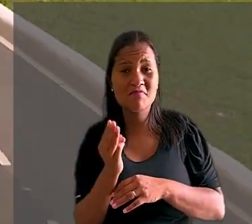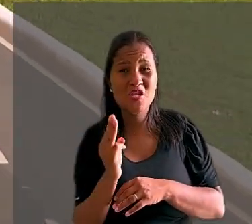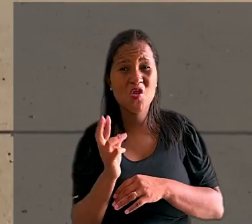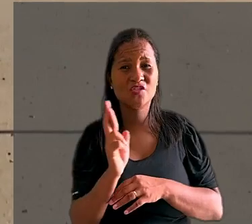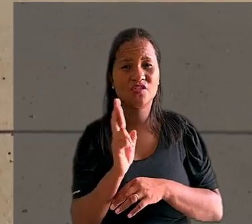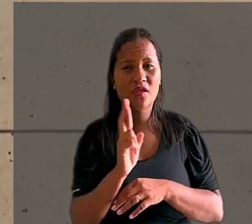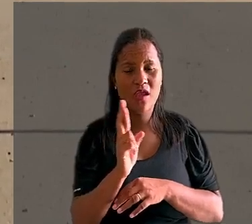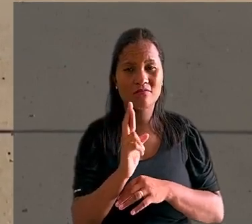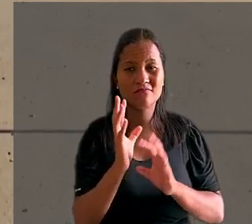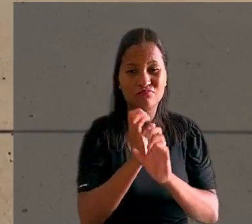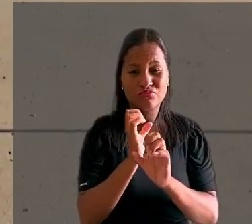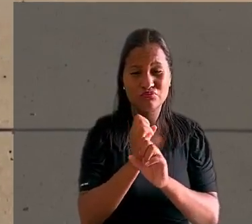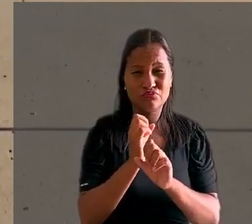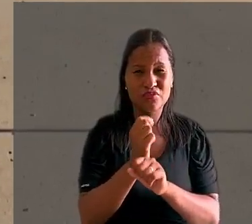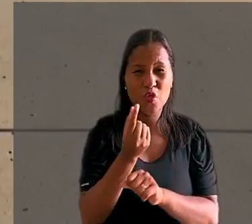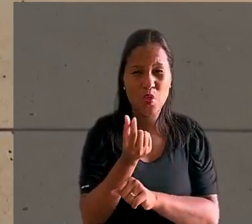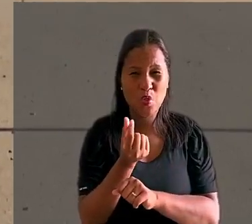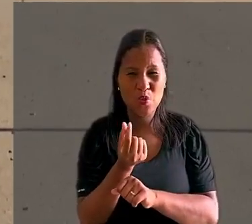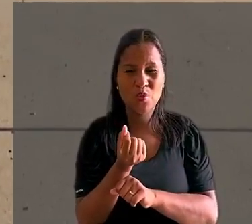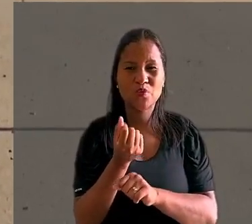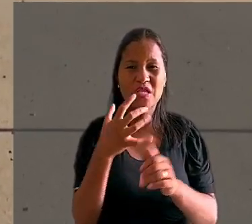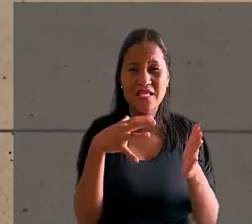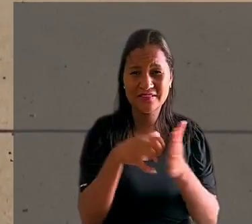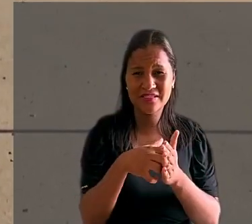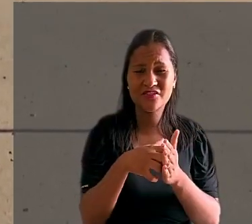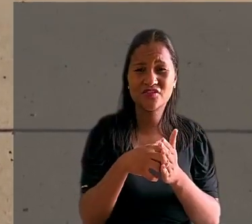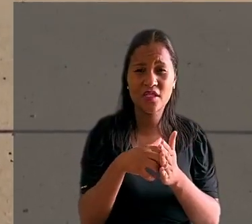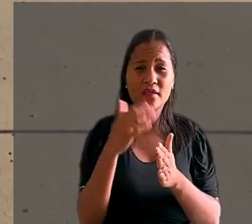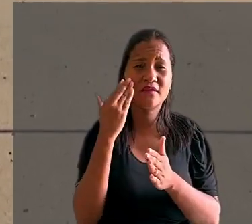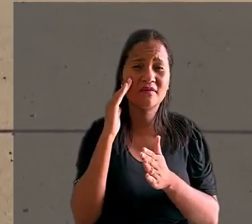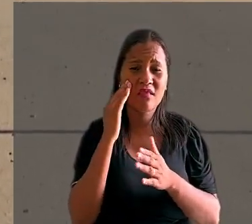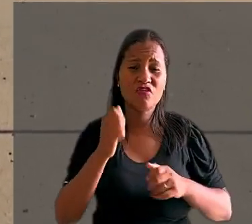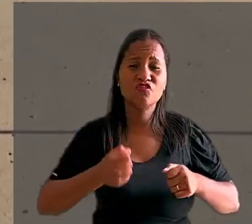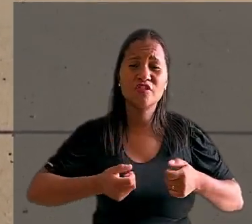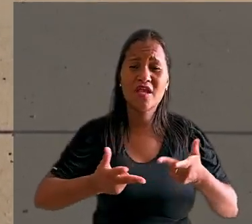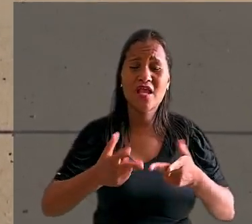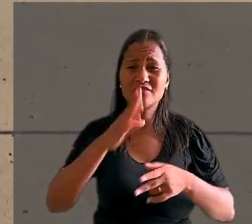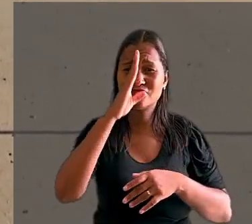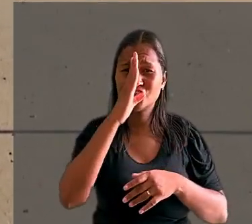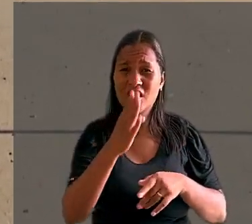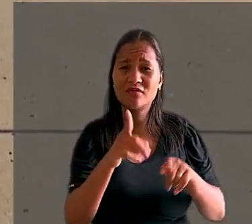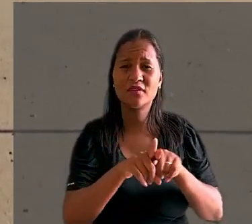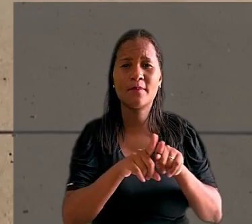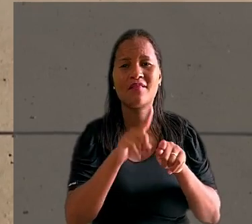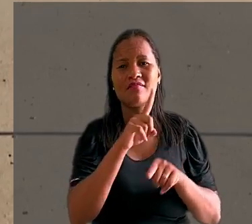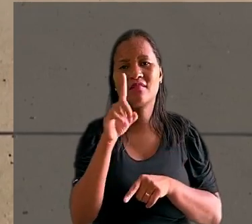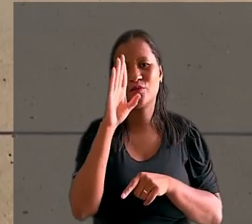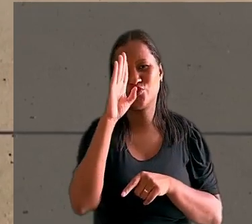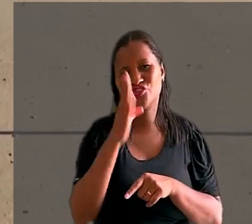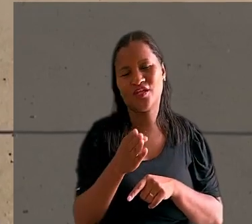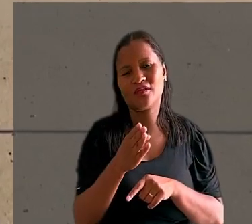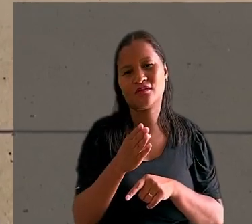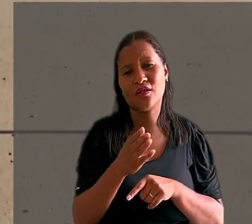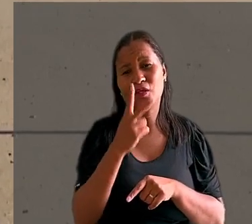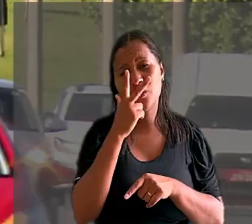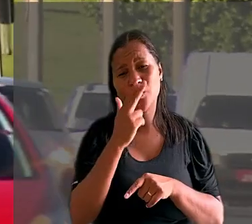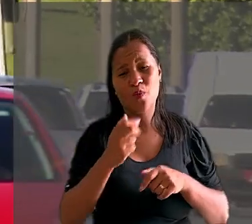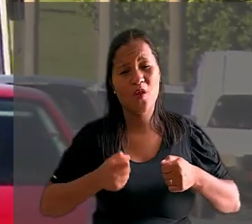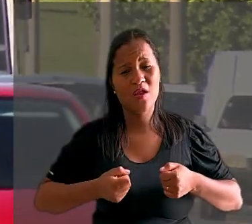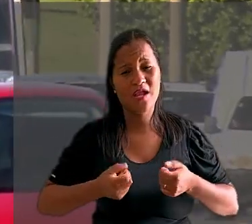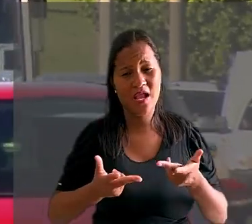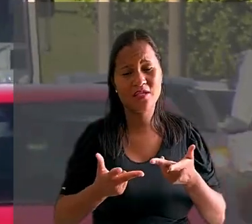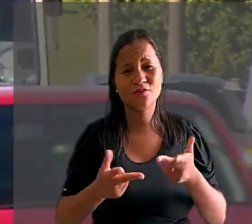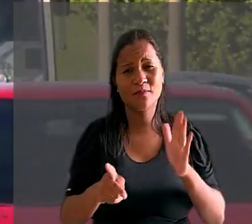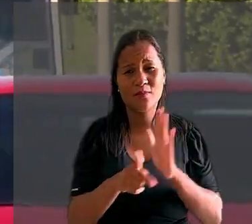estimativa de custos de acidentes leva em conta despesas diretas e indiretas, como gastos associados a